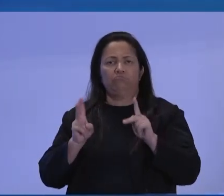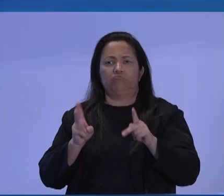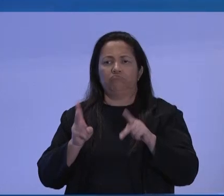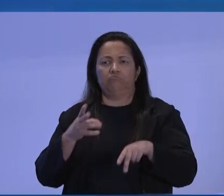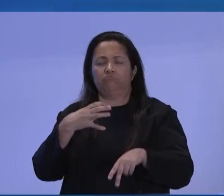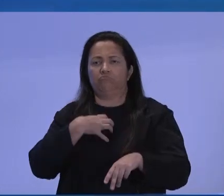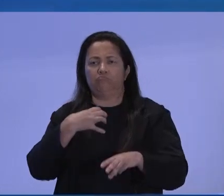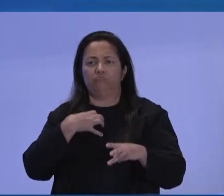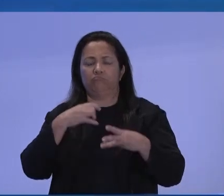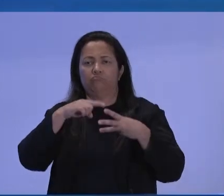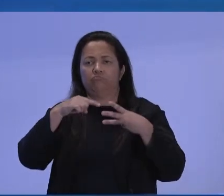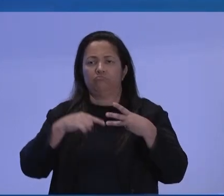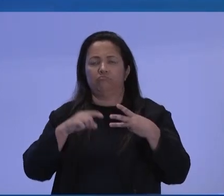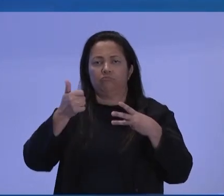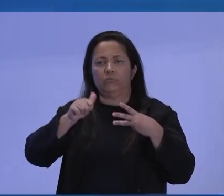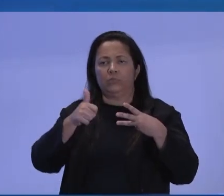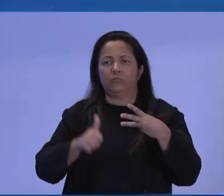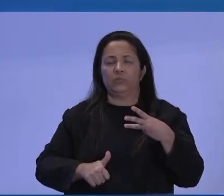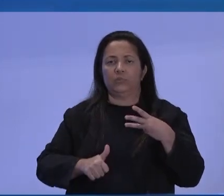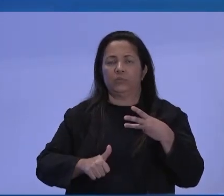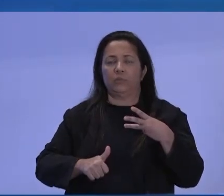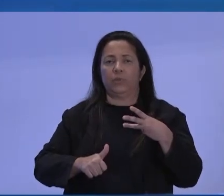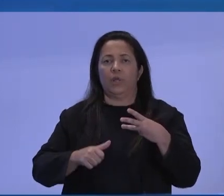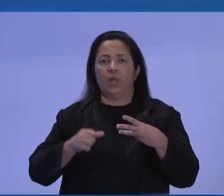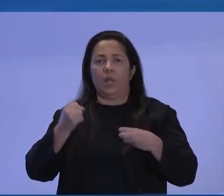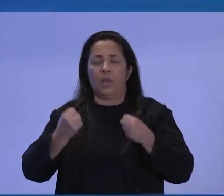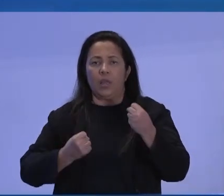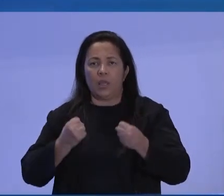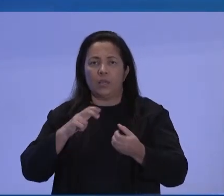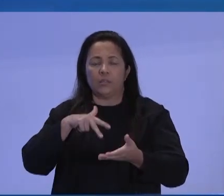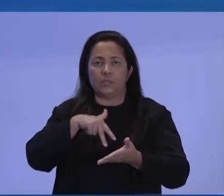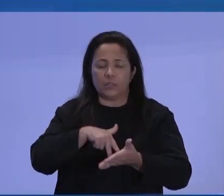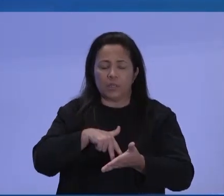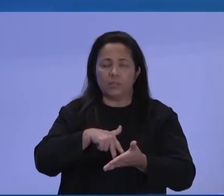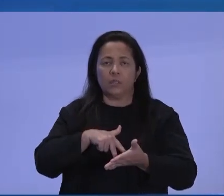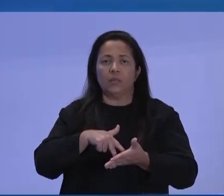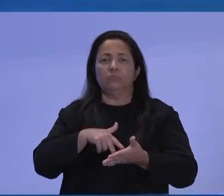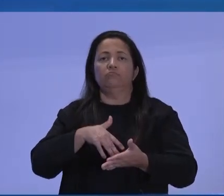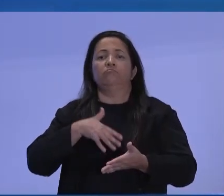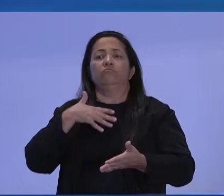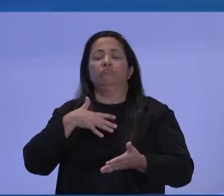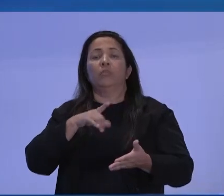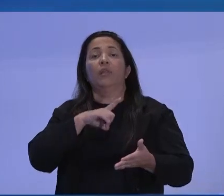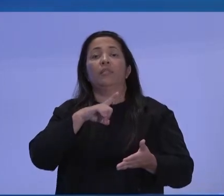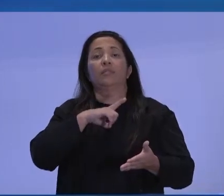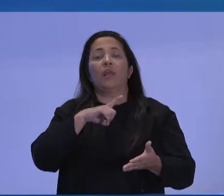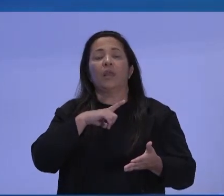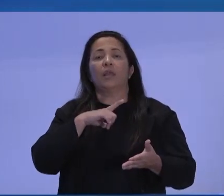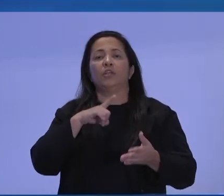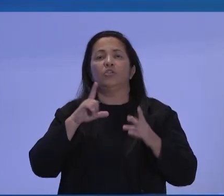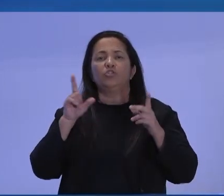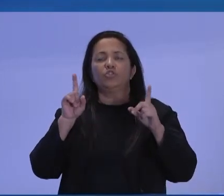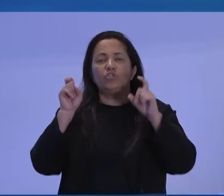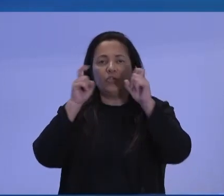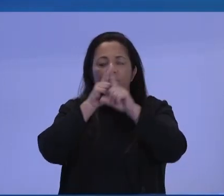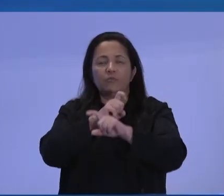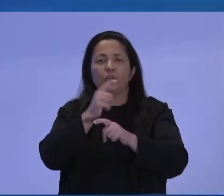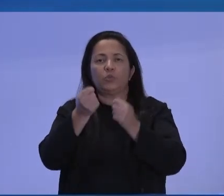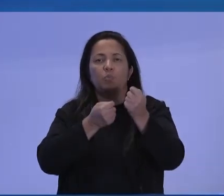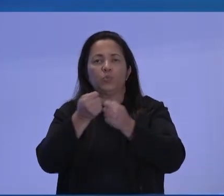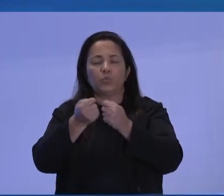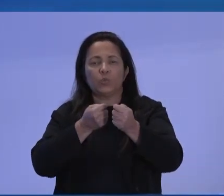para avaliação de insuficiência, resistência ou falência terapêutica, neurites de difícil controle para avaliação da equipe